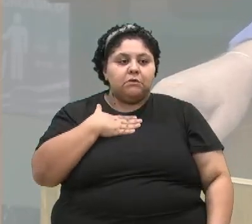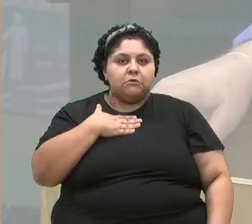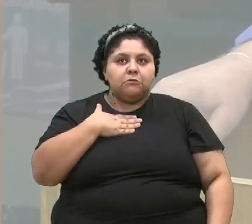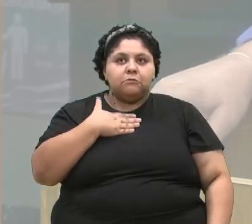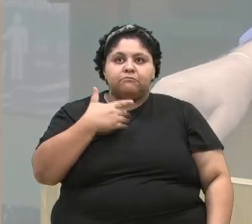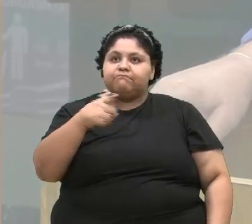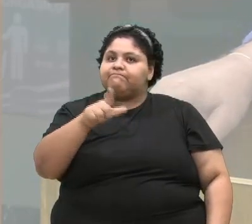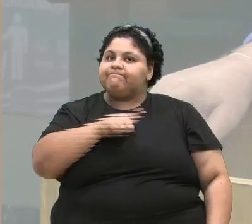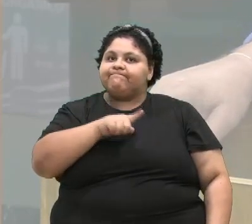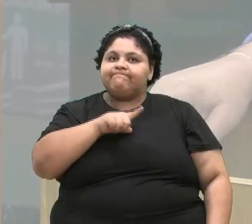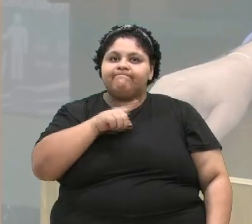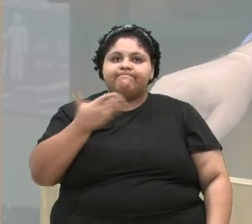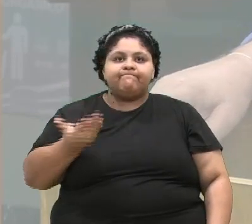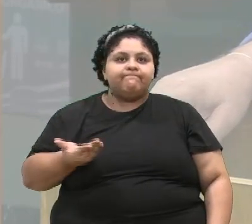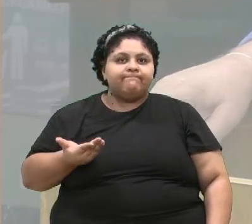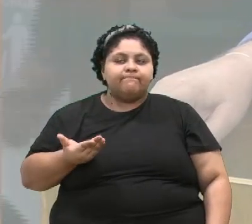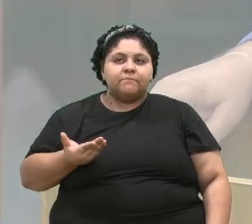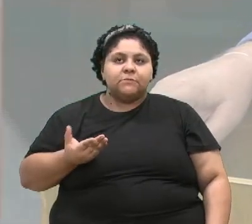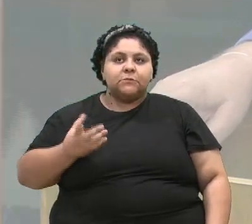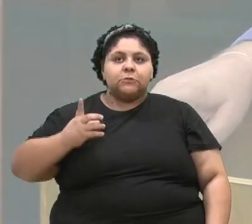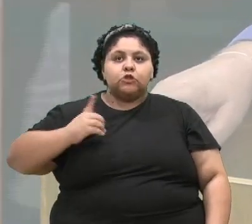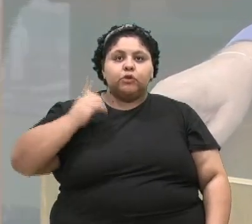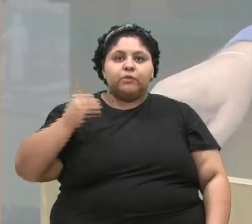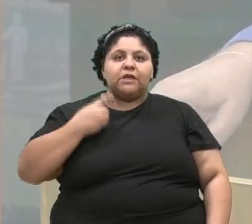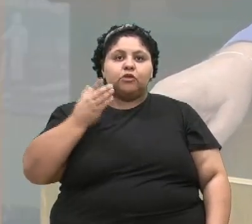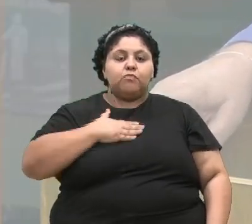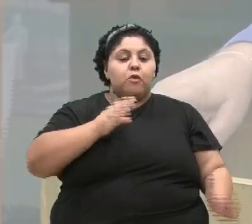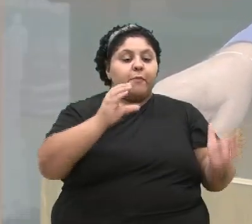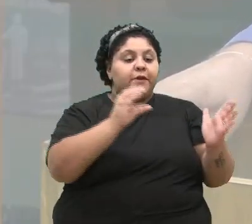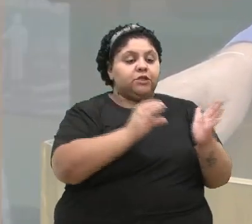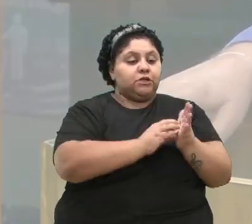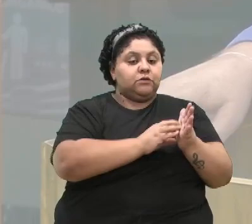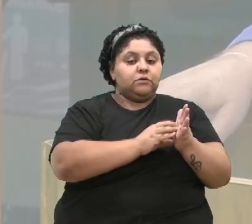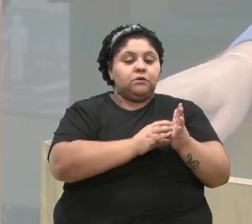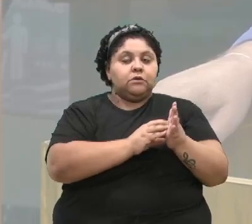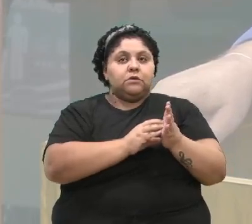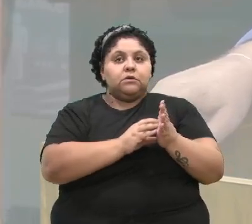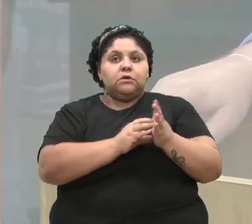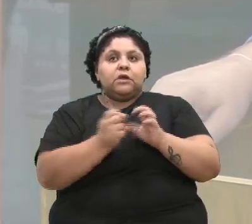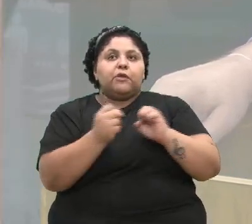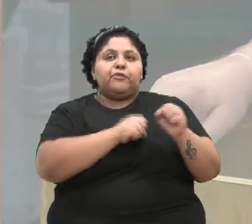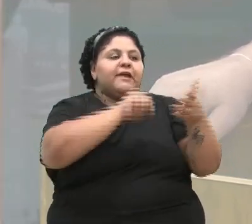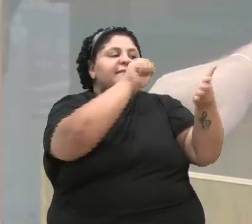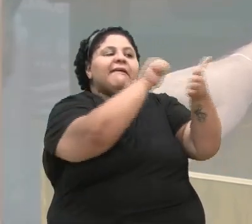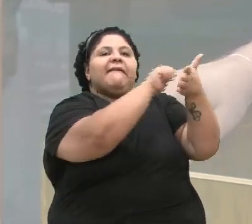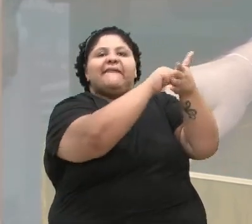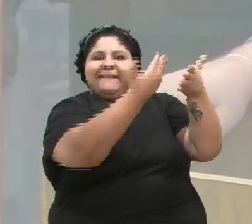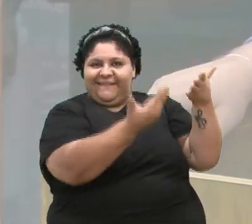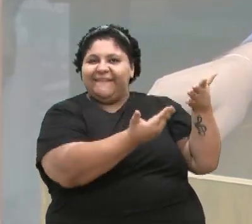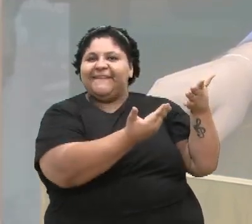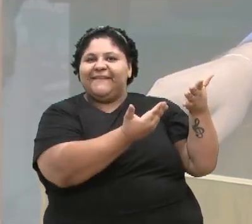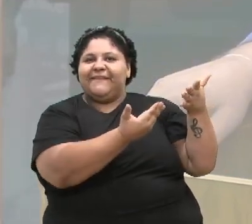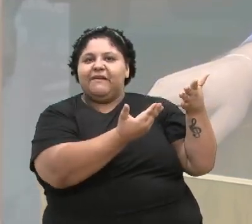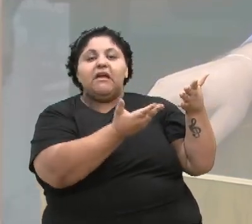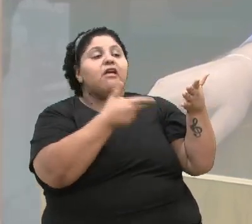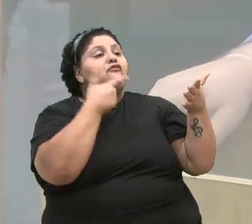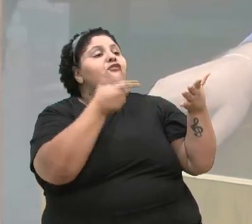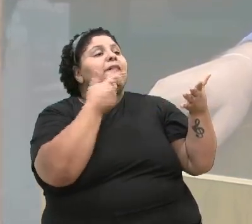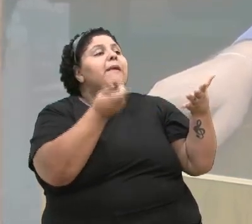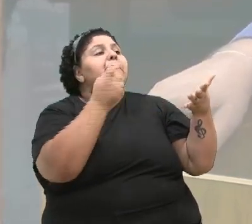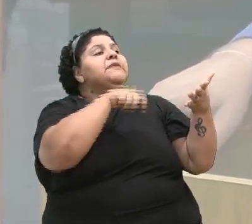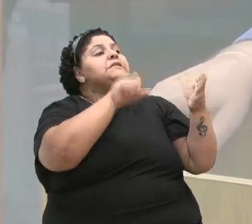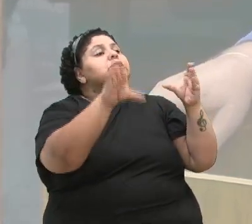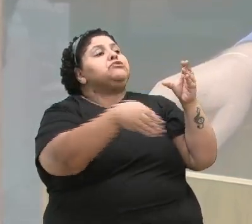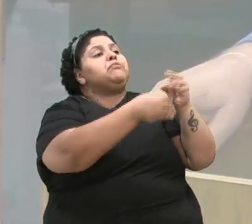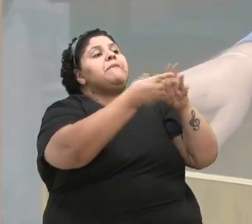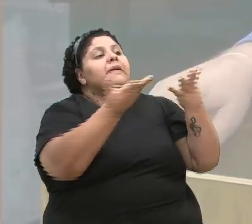tinha deputado do meu partido que eu pudesse bater na porta e dizer para eles: eu preciso de uma emenda. Um deputado do meu partido que eu